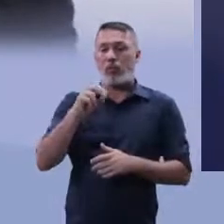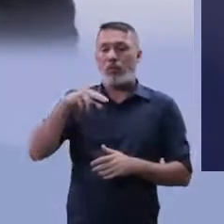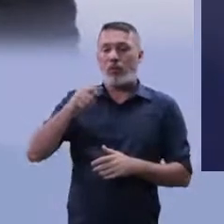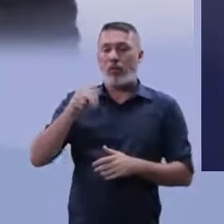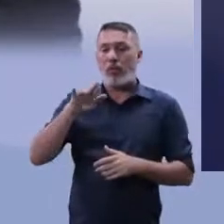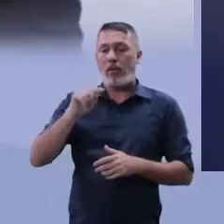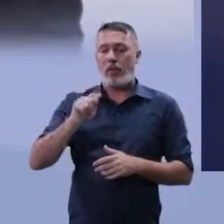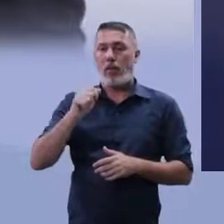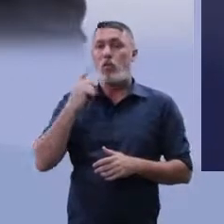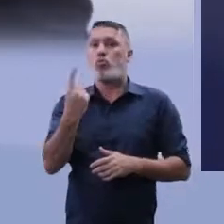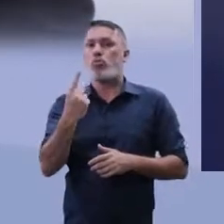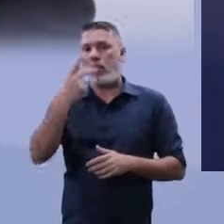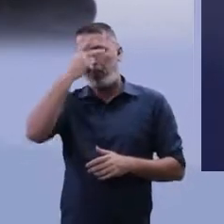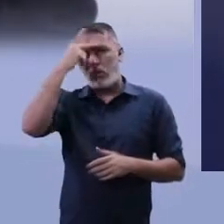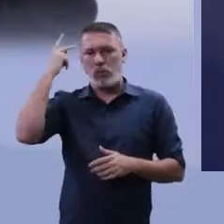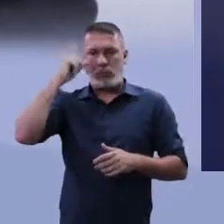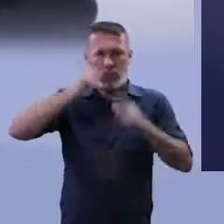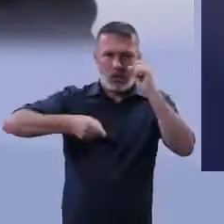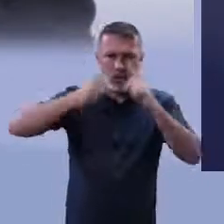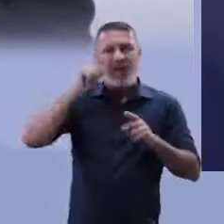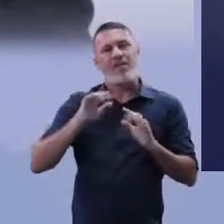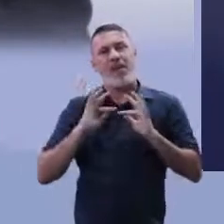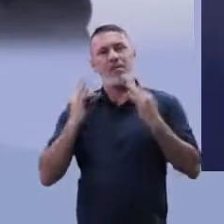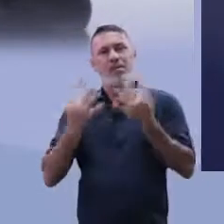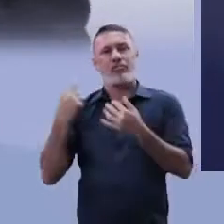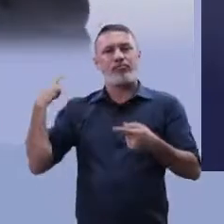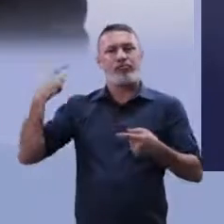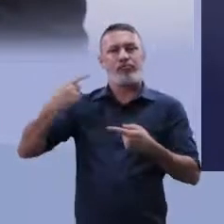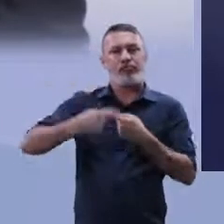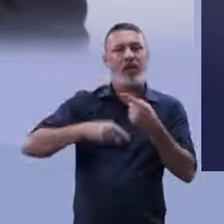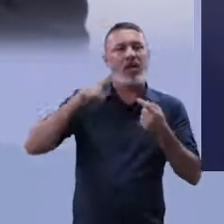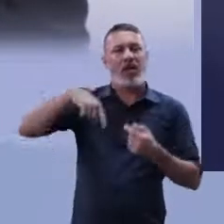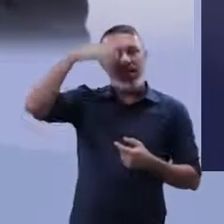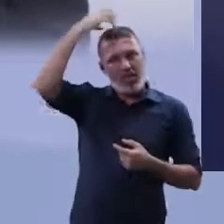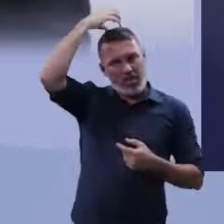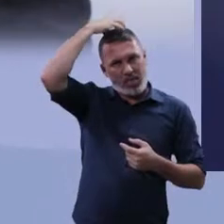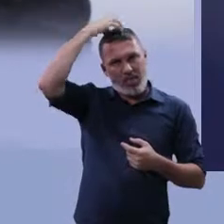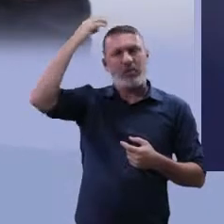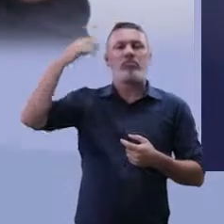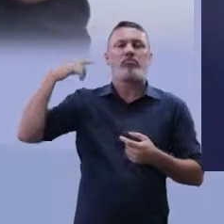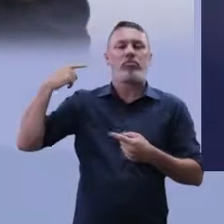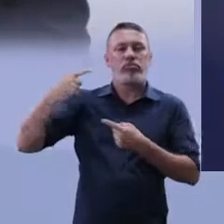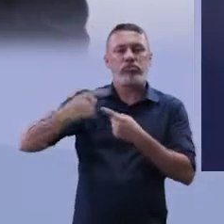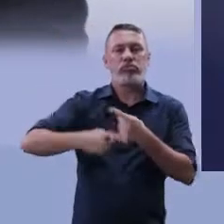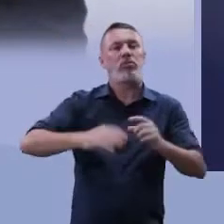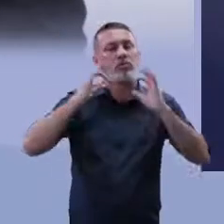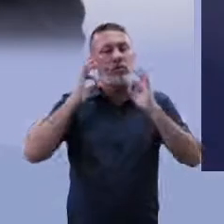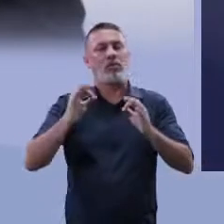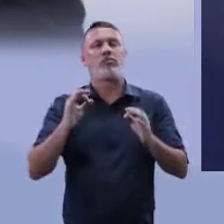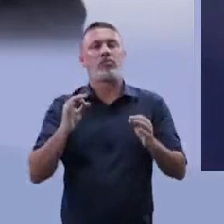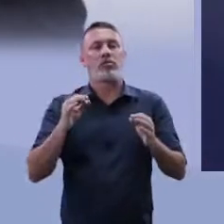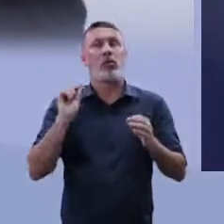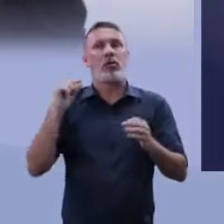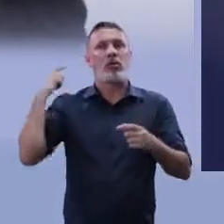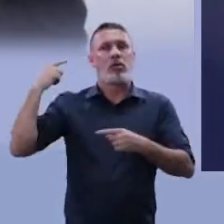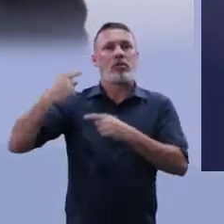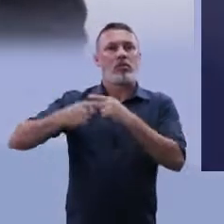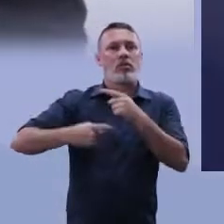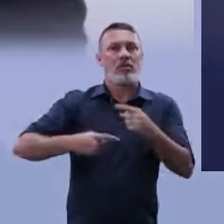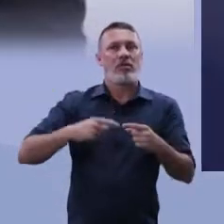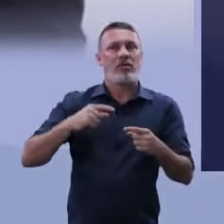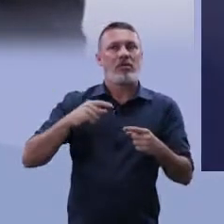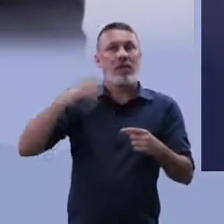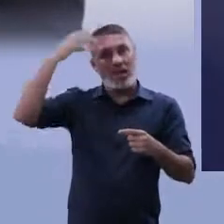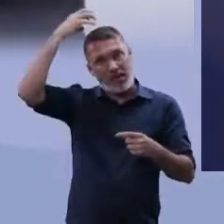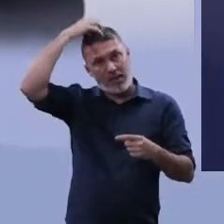Uma monarquia é o governo de uma pessoa, de uma família, e vai passando de geração em geração, e o que legitima a monarquia é a